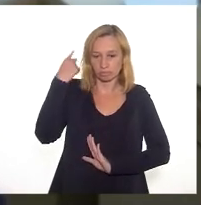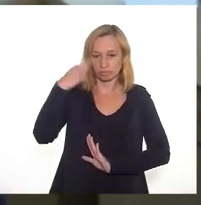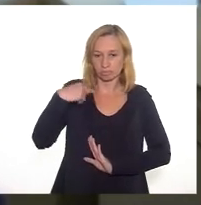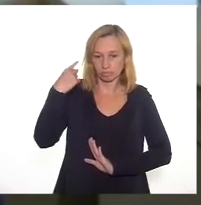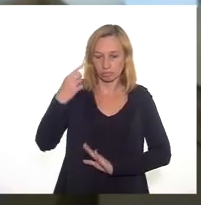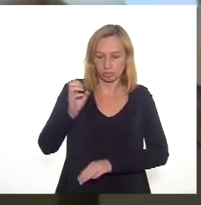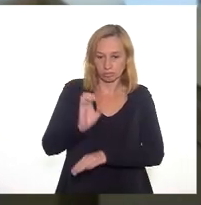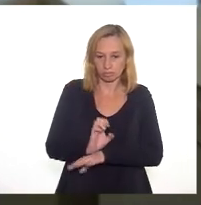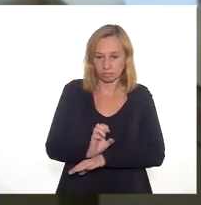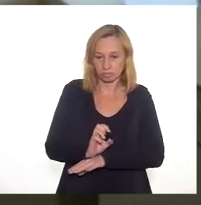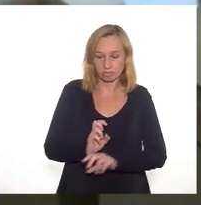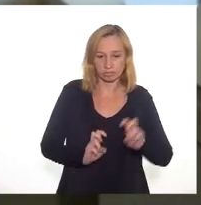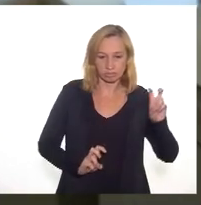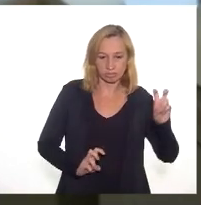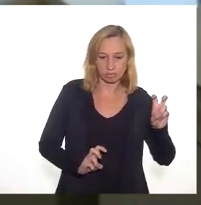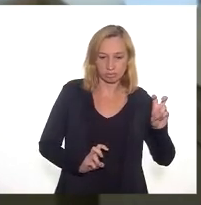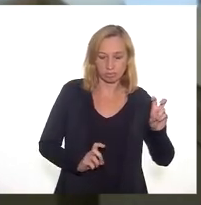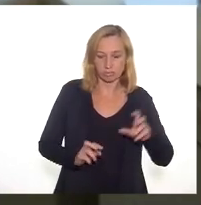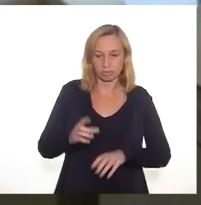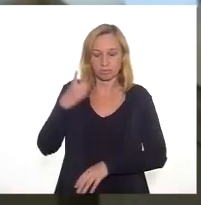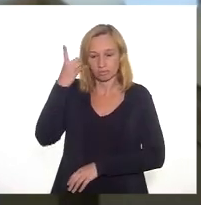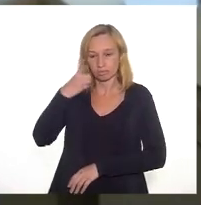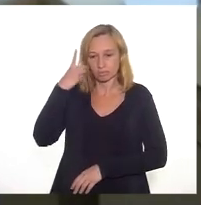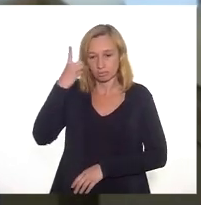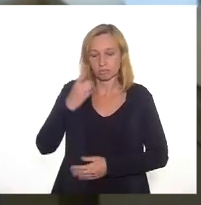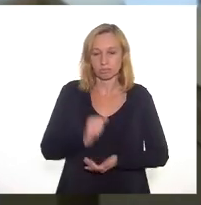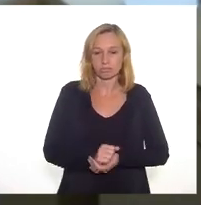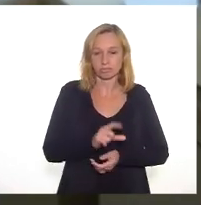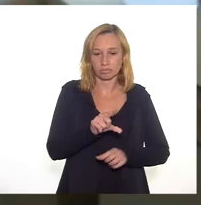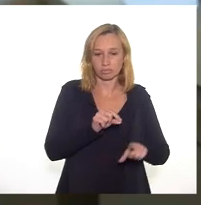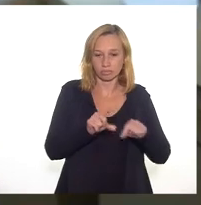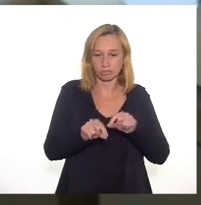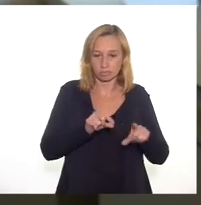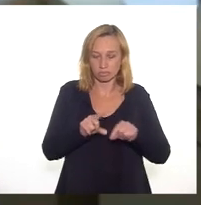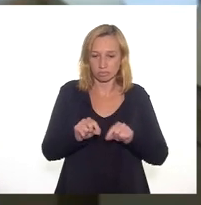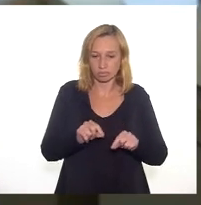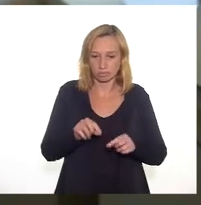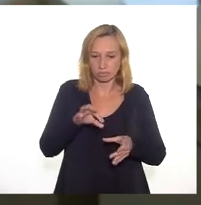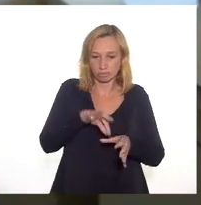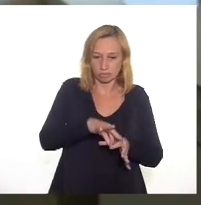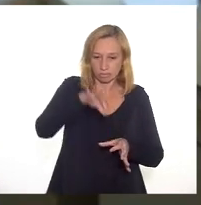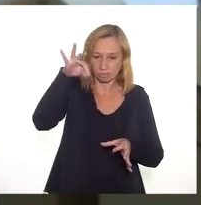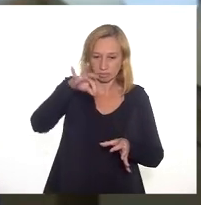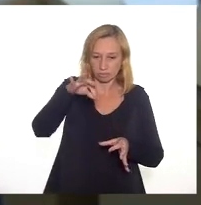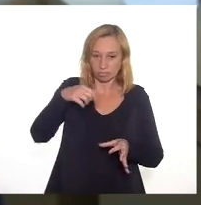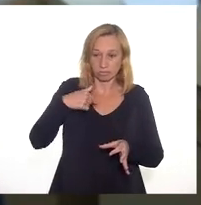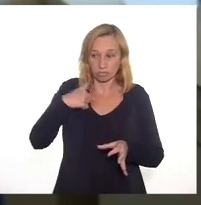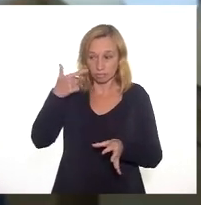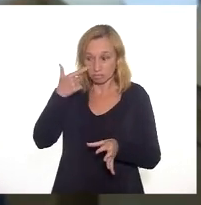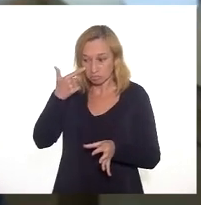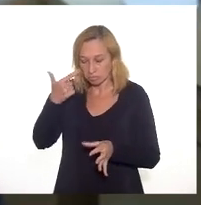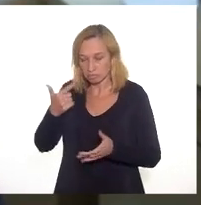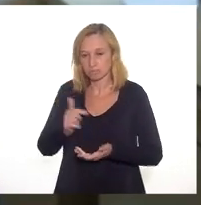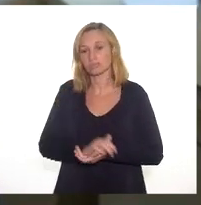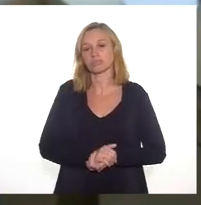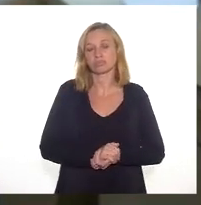deputados. Os 5 desembargadores foram escolhidos por sorteio, que eu presenciei,